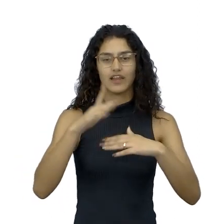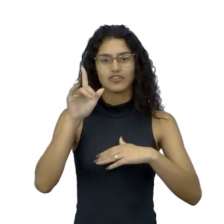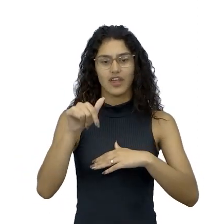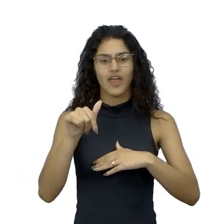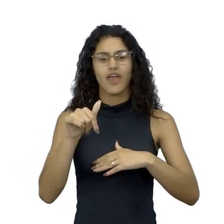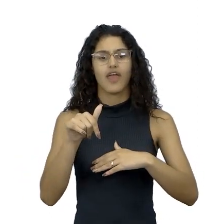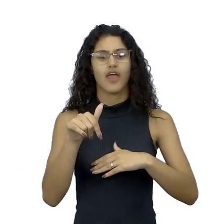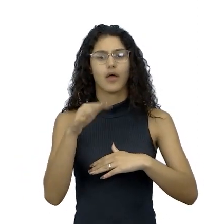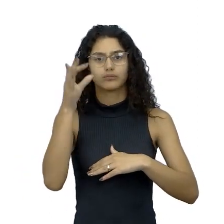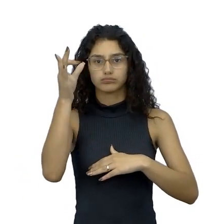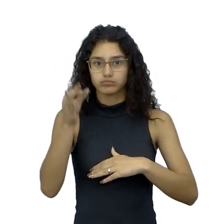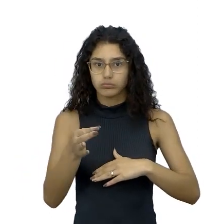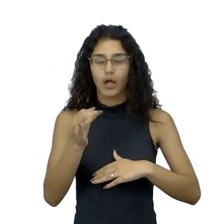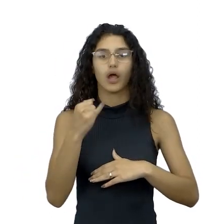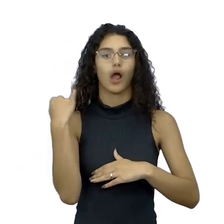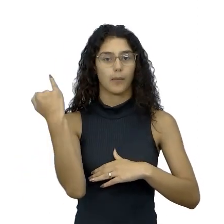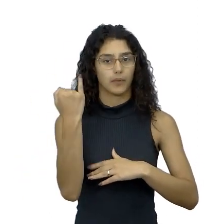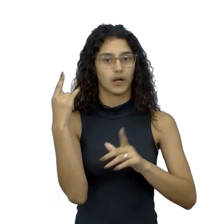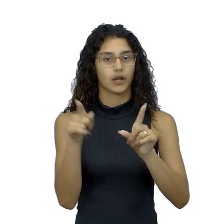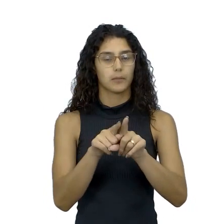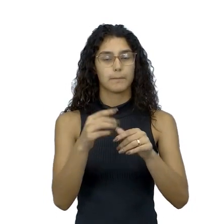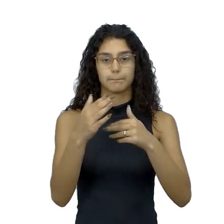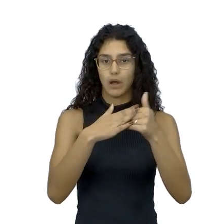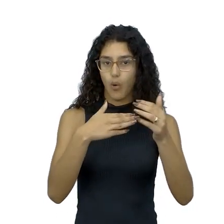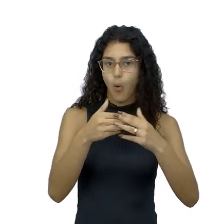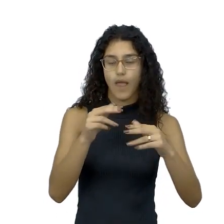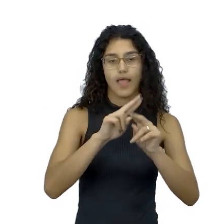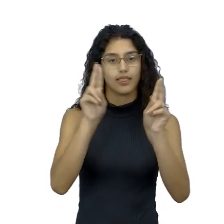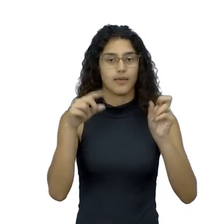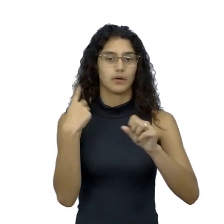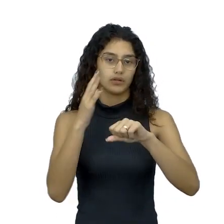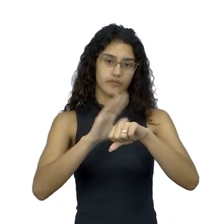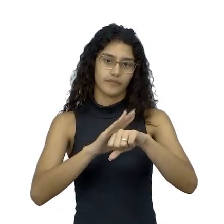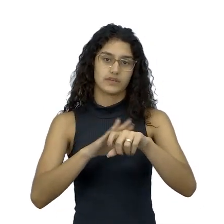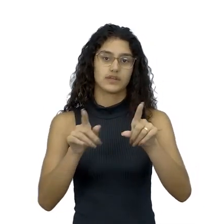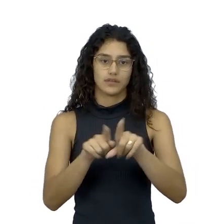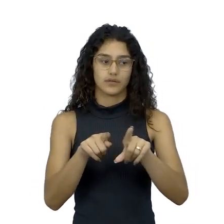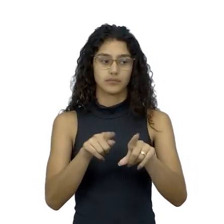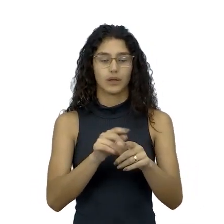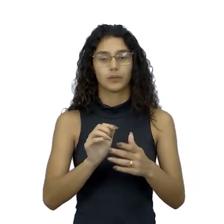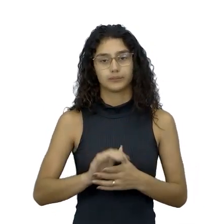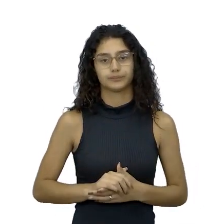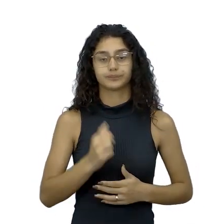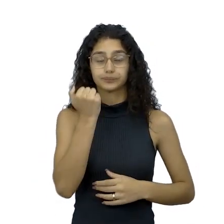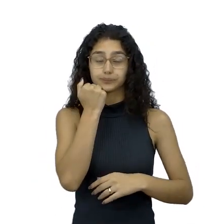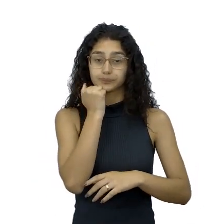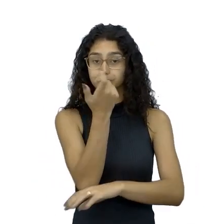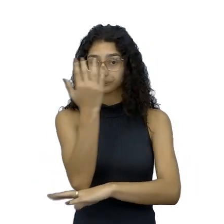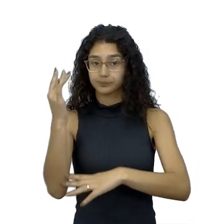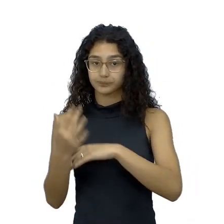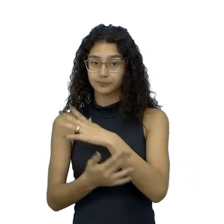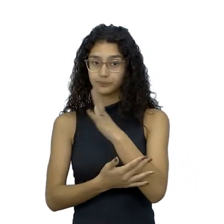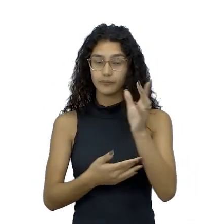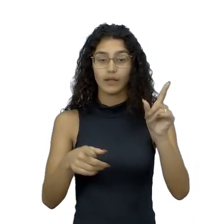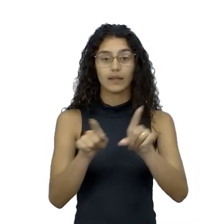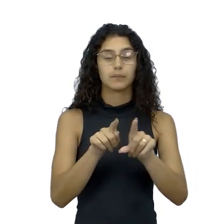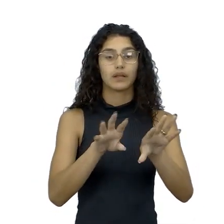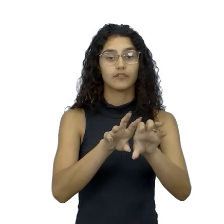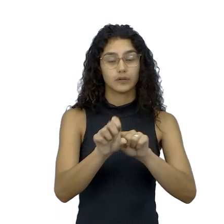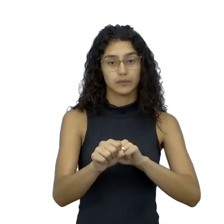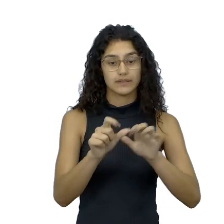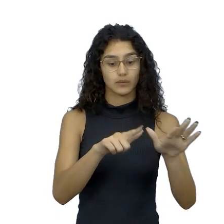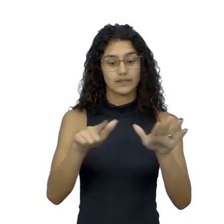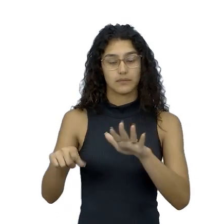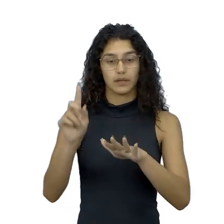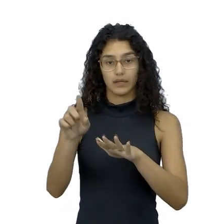né? Uma habilidade extremamente importante para qualquer temática que a gente vai discutir em ciência da natureza. E no caso da formação, então, da semana